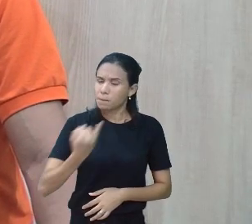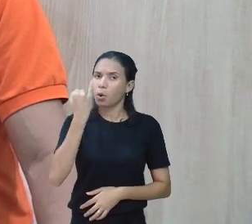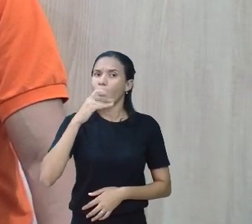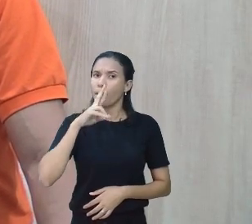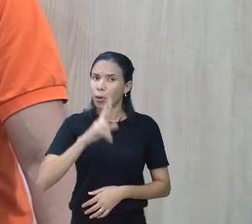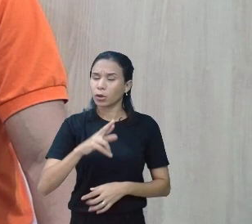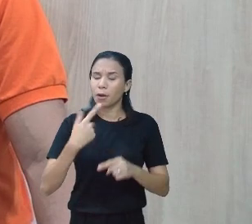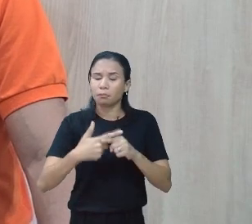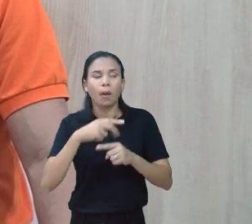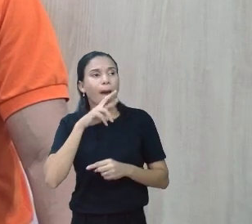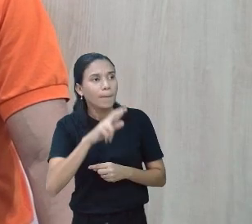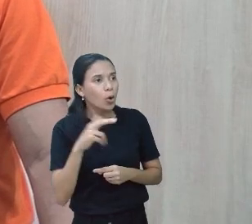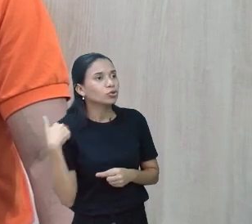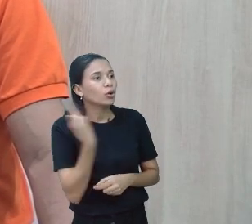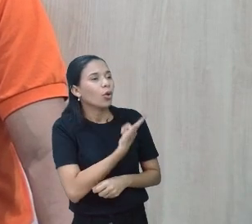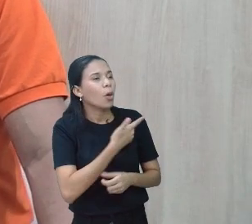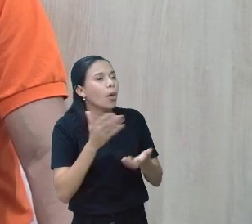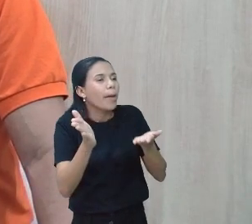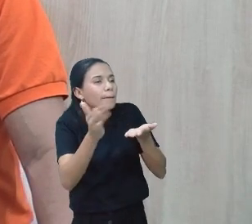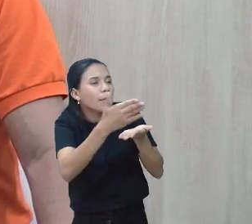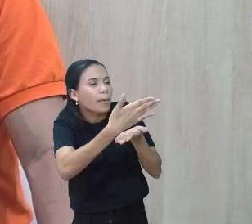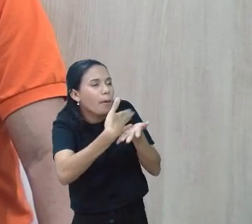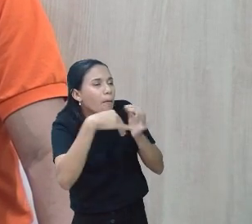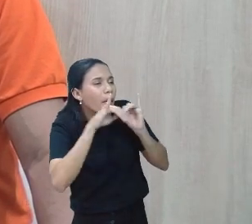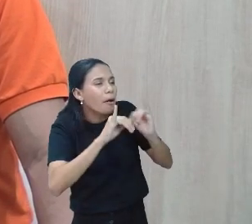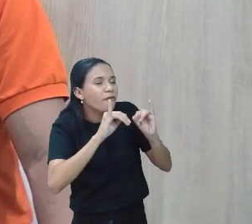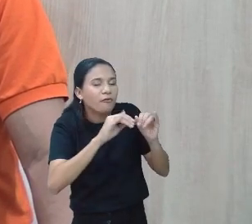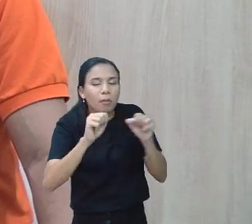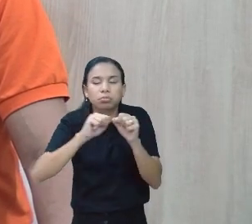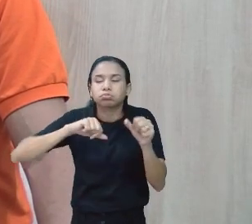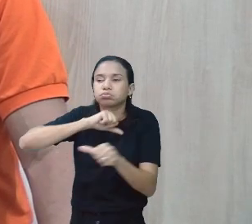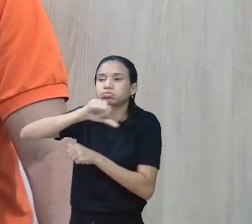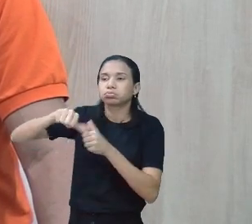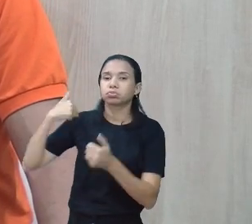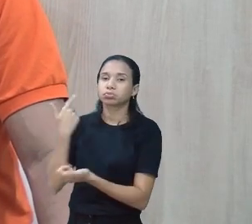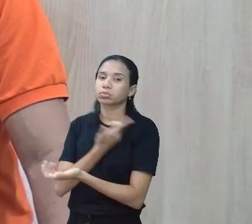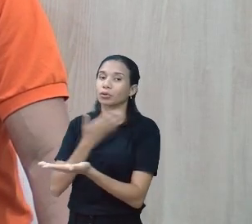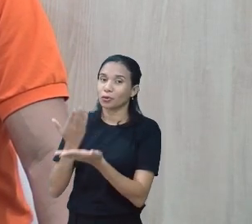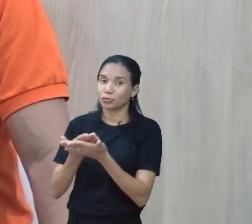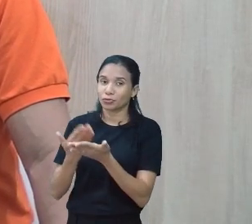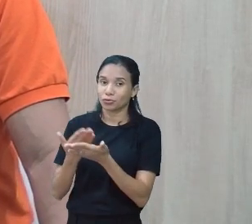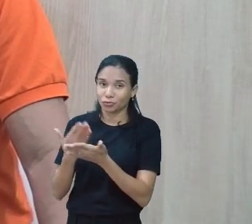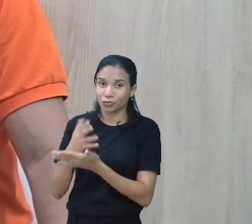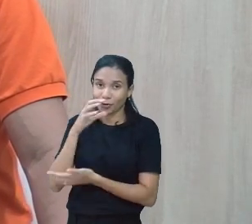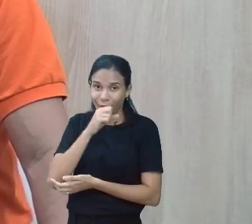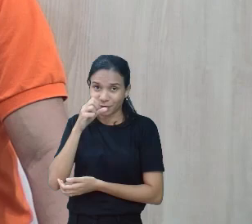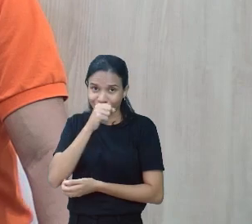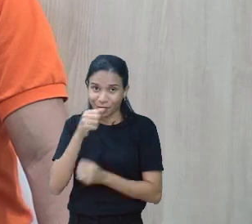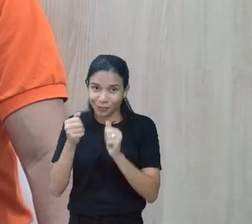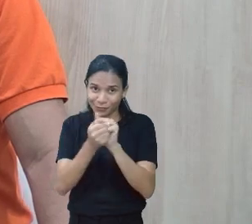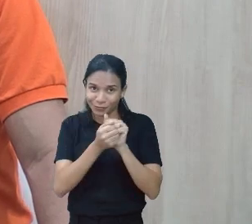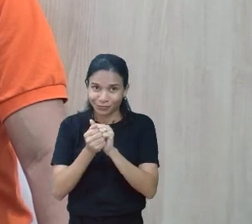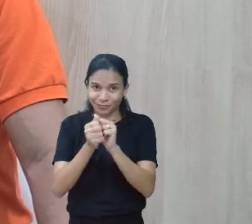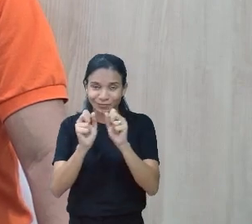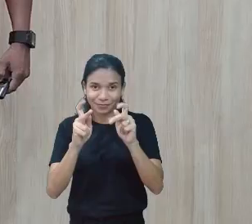dele, da resposta de vocês, que o professor vai fazer as questões que é trabalhado no próximo sábado com vocês, tá certo? É isso.